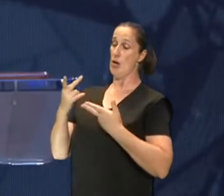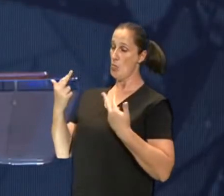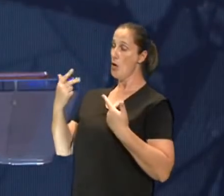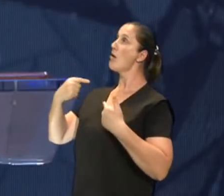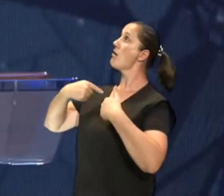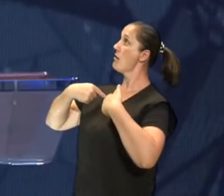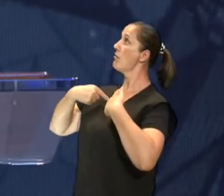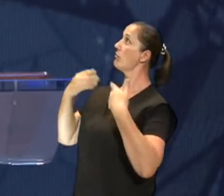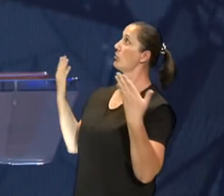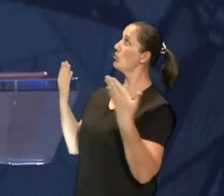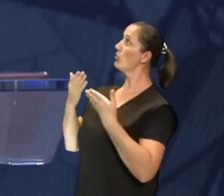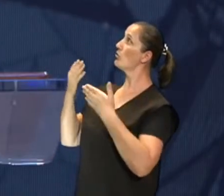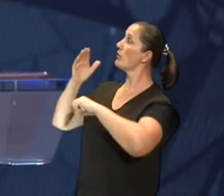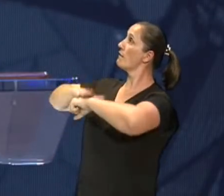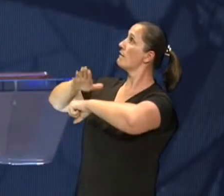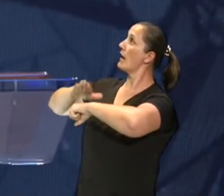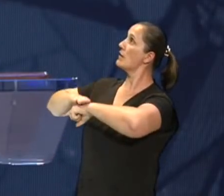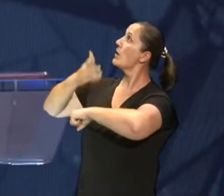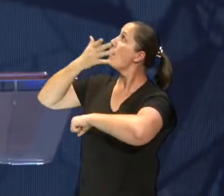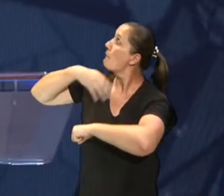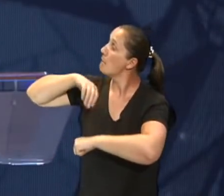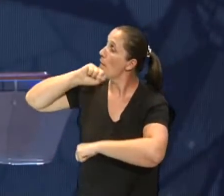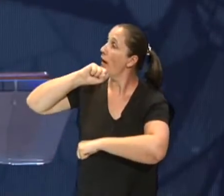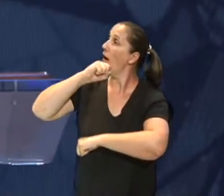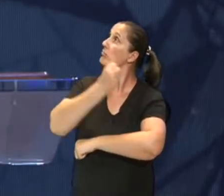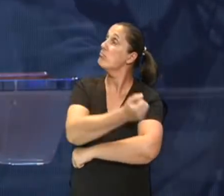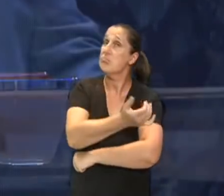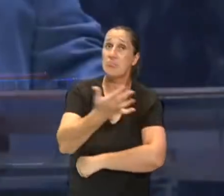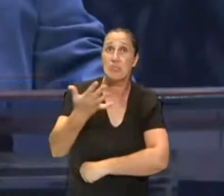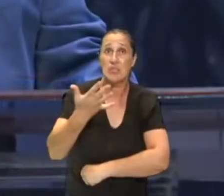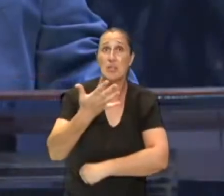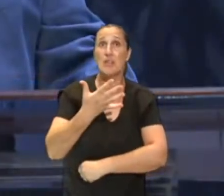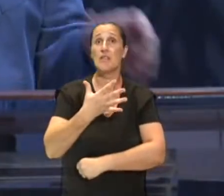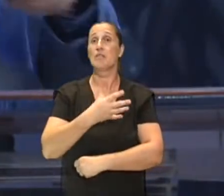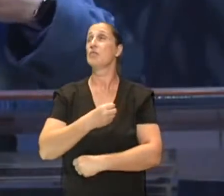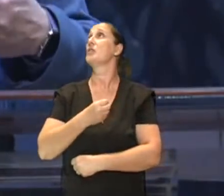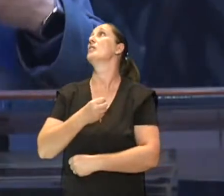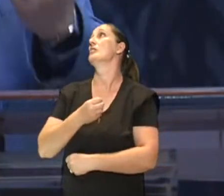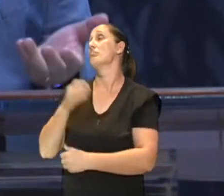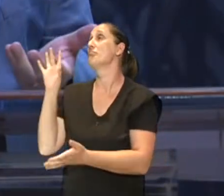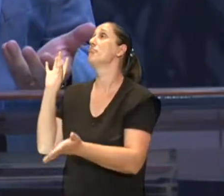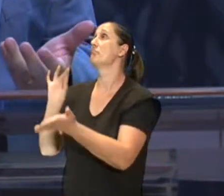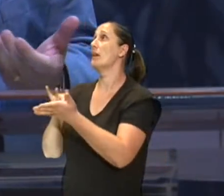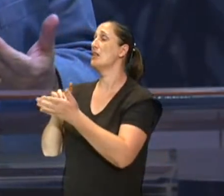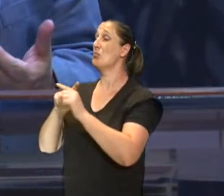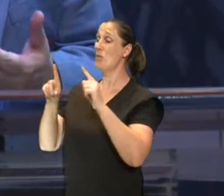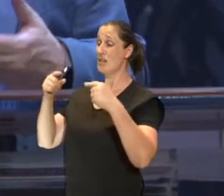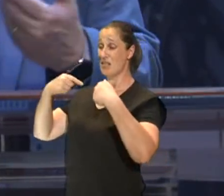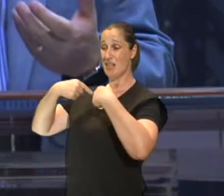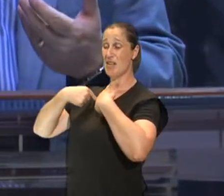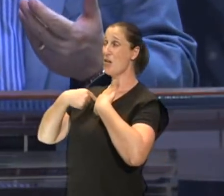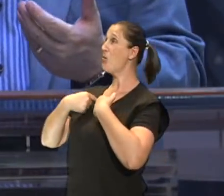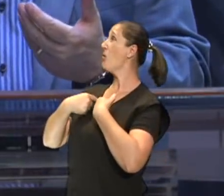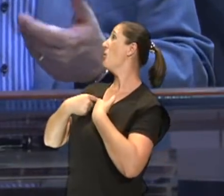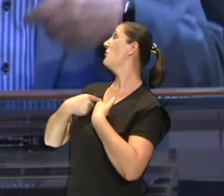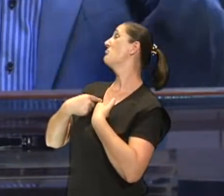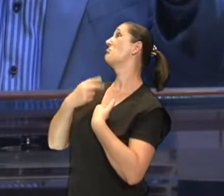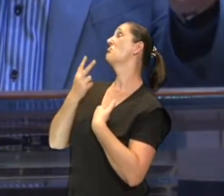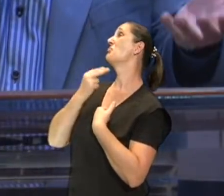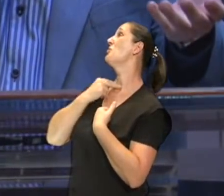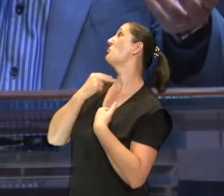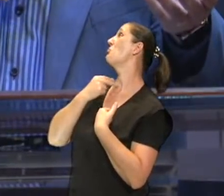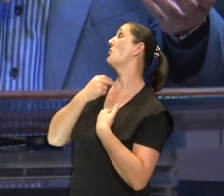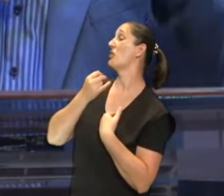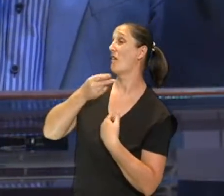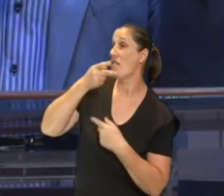O pai aos filhos faz notória a tua verdade. Mas eu não pude fazer isso, eu não pude dizer para os